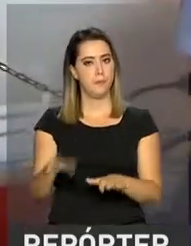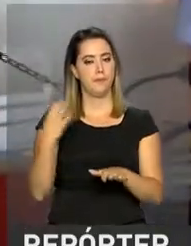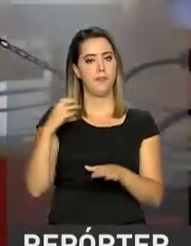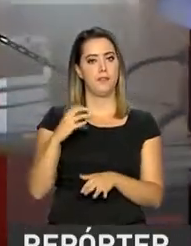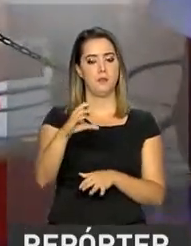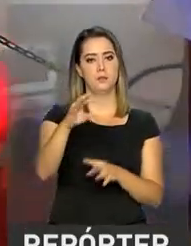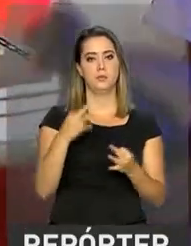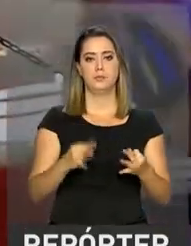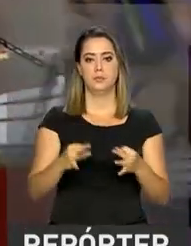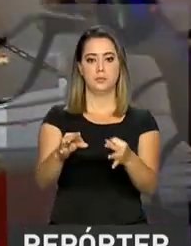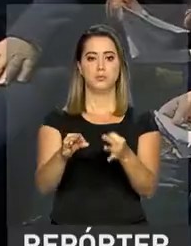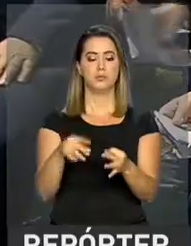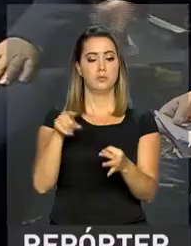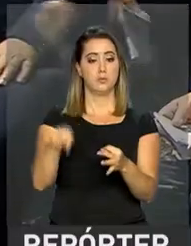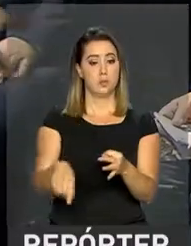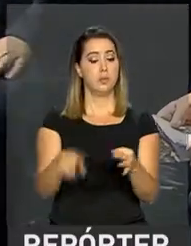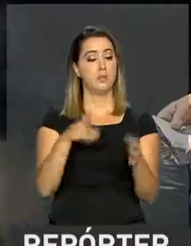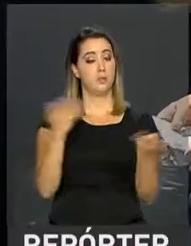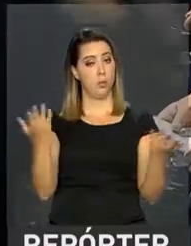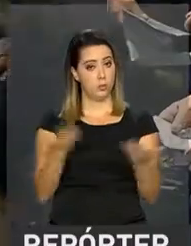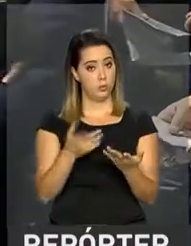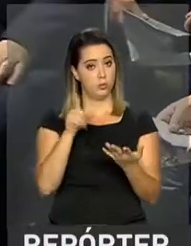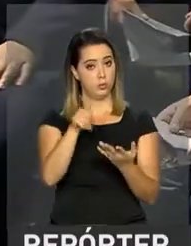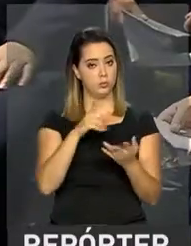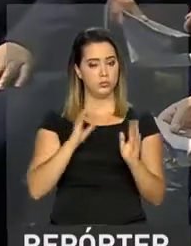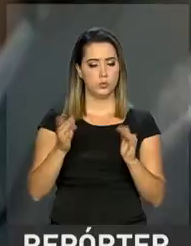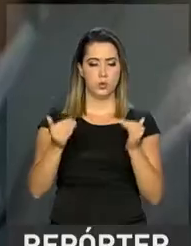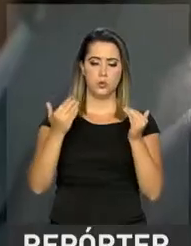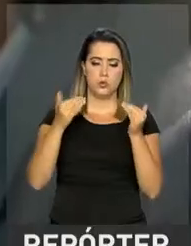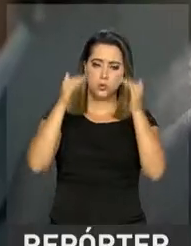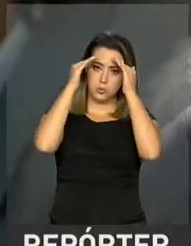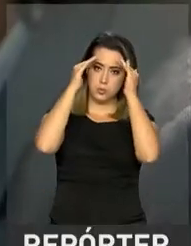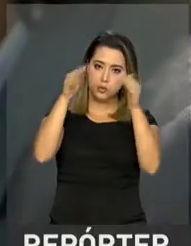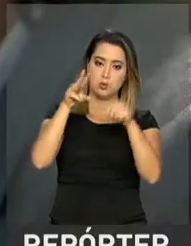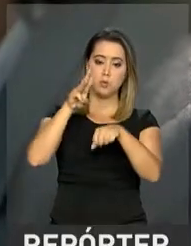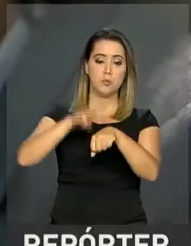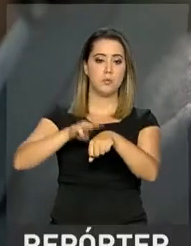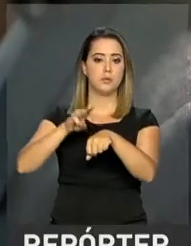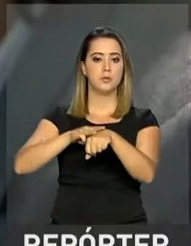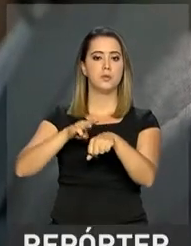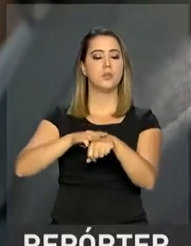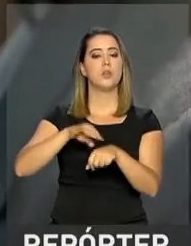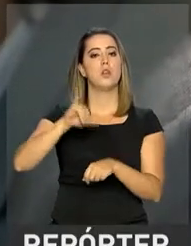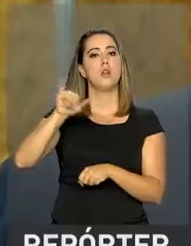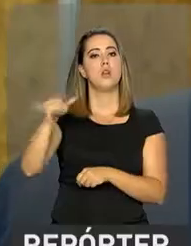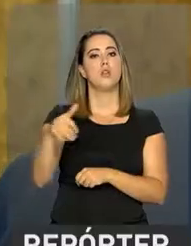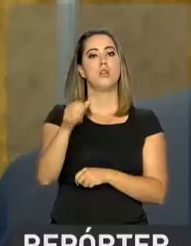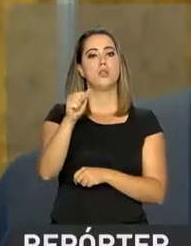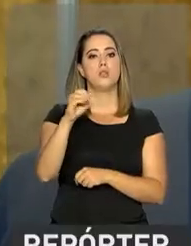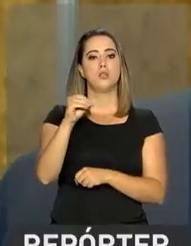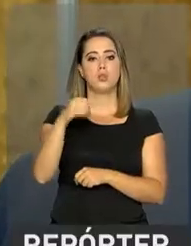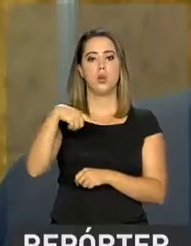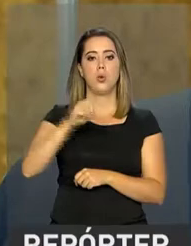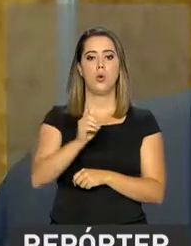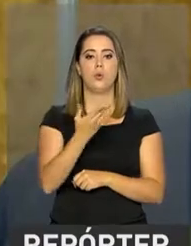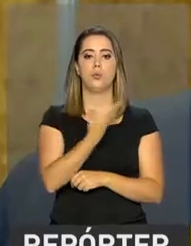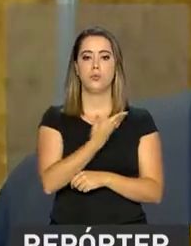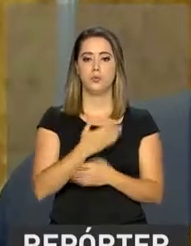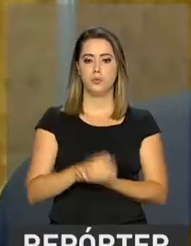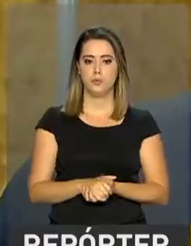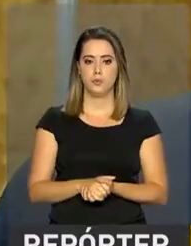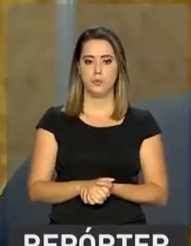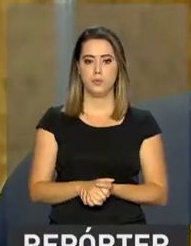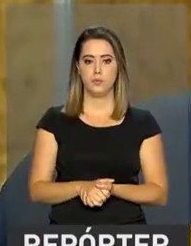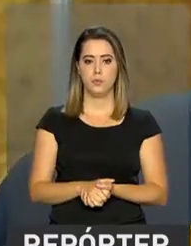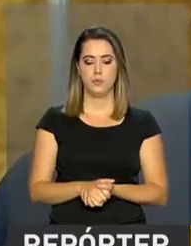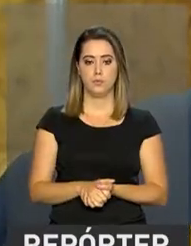Ciência e Tecnologia, que nesta edição homenageia o matemático Jacó Palles. Pela realização dessa